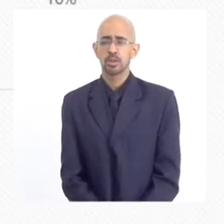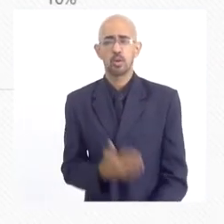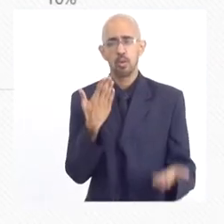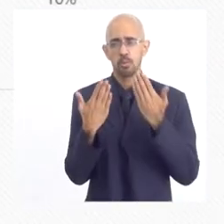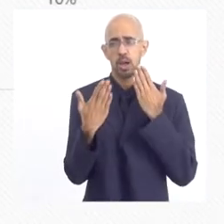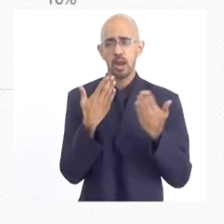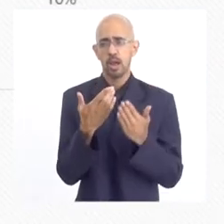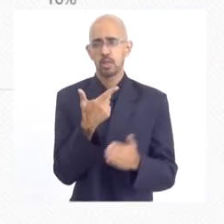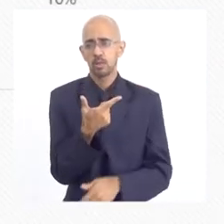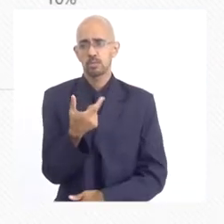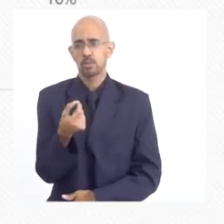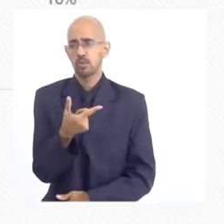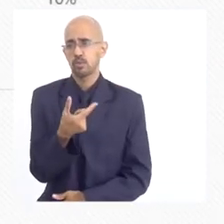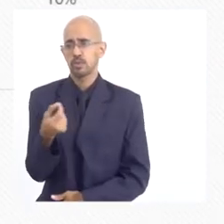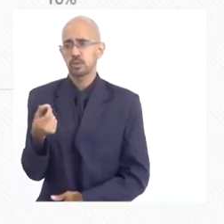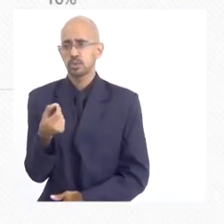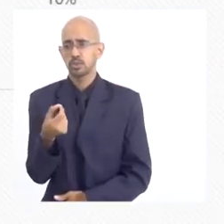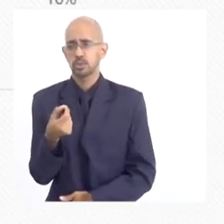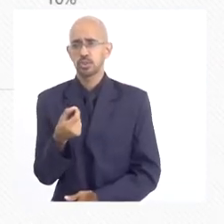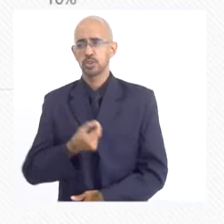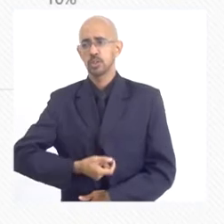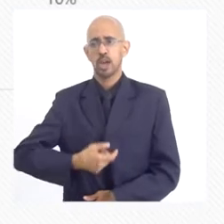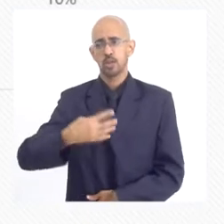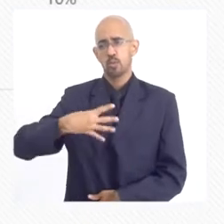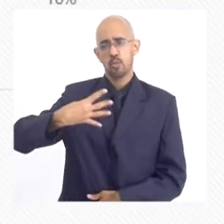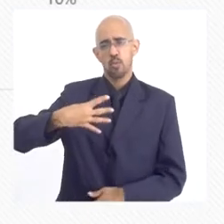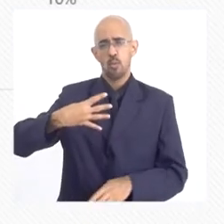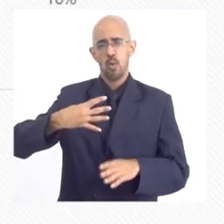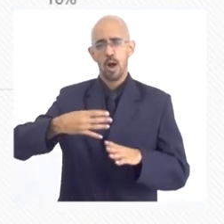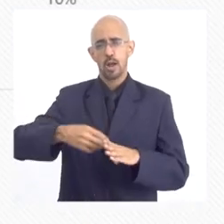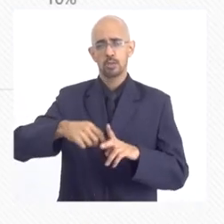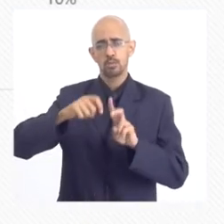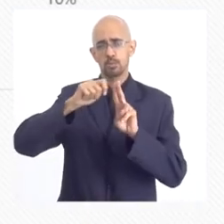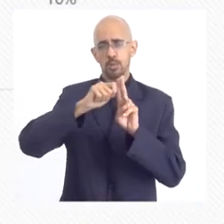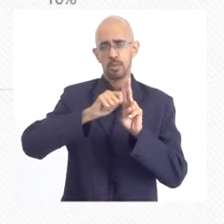quarto bimestre aqui é um crescimento bem significativo.